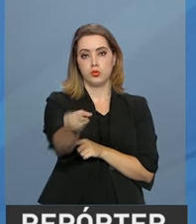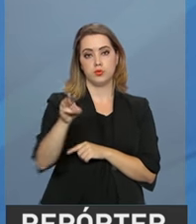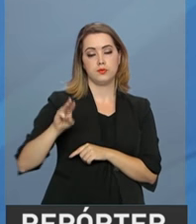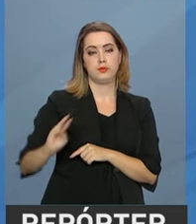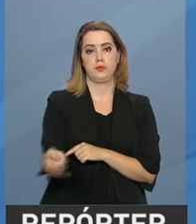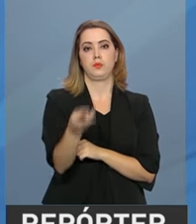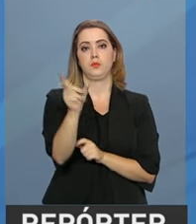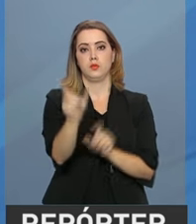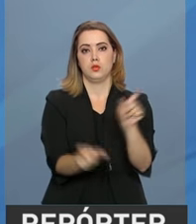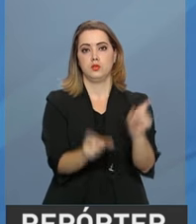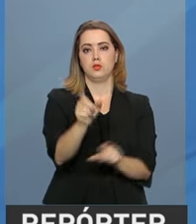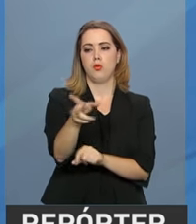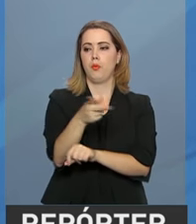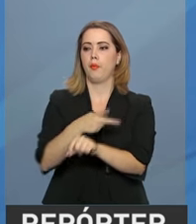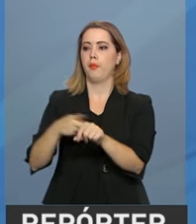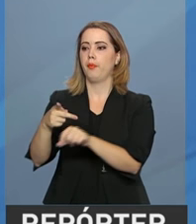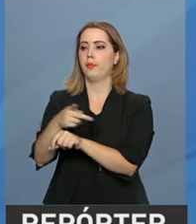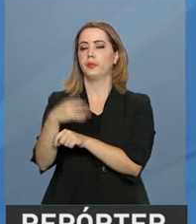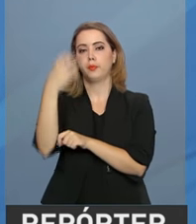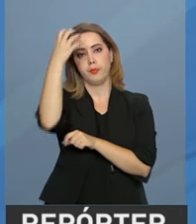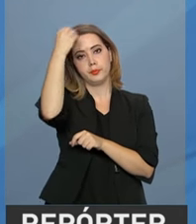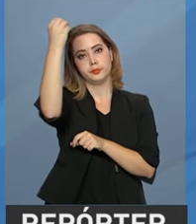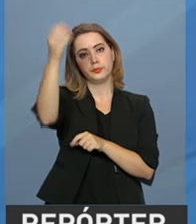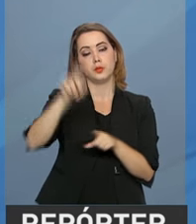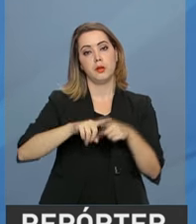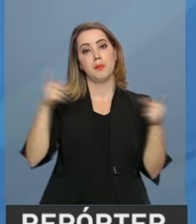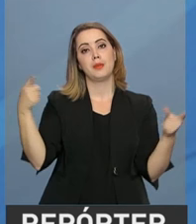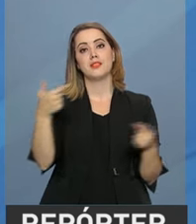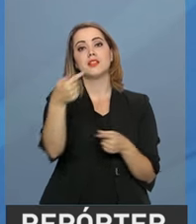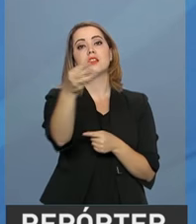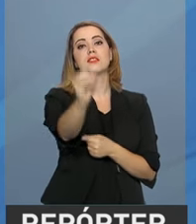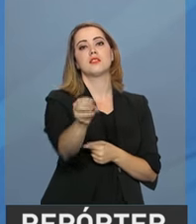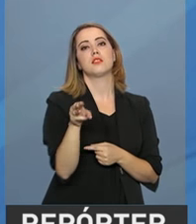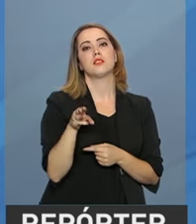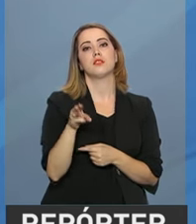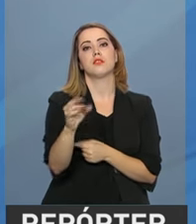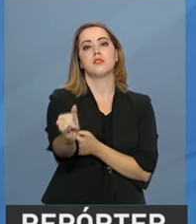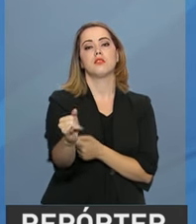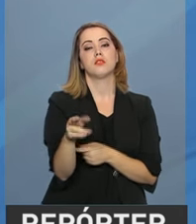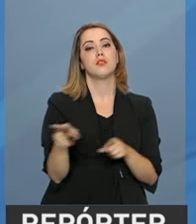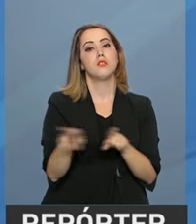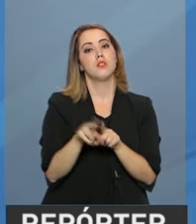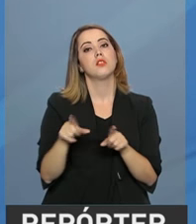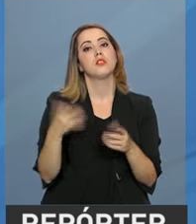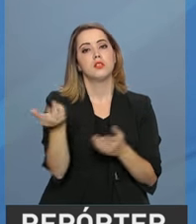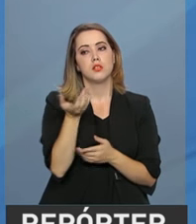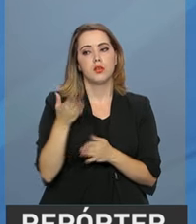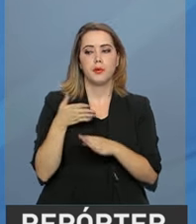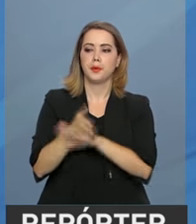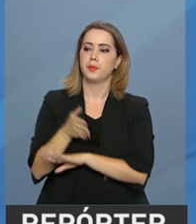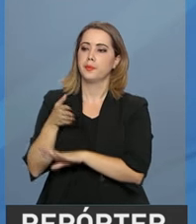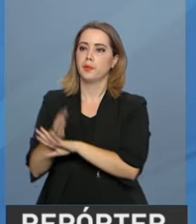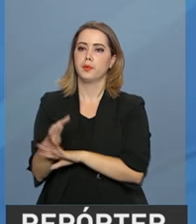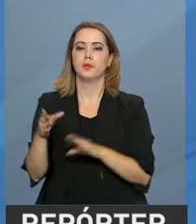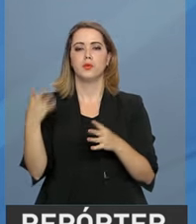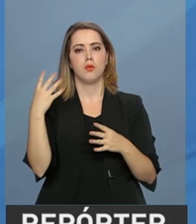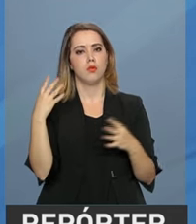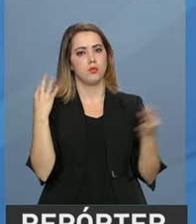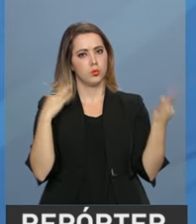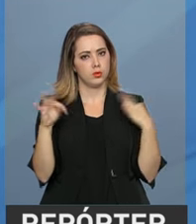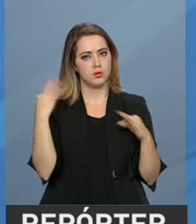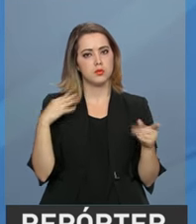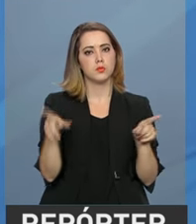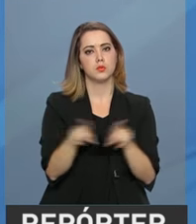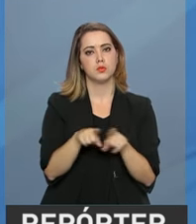brasileiros viajam pelo país, mas há outros 70 milhões prontos para entrar neste mercado. Recebemos